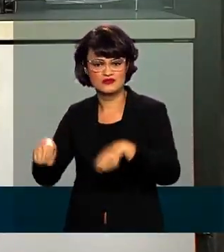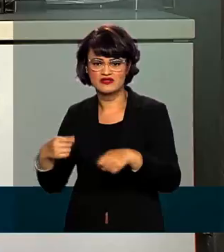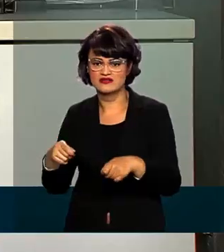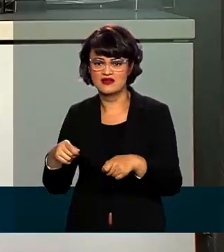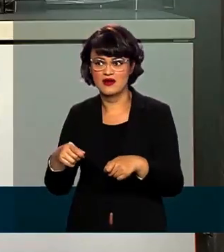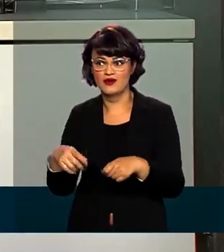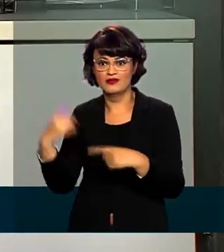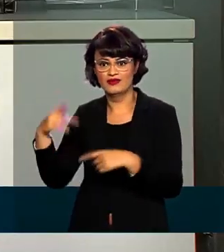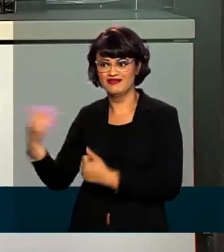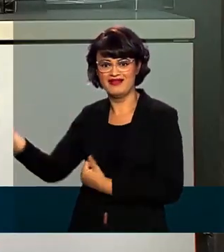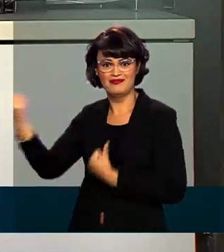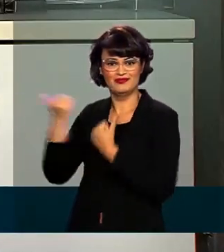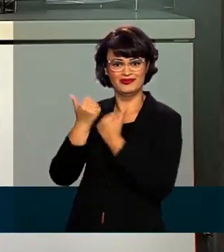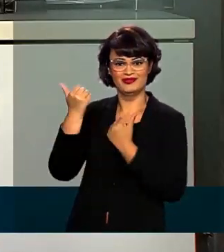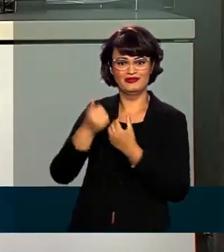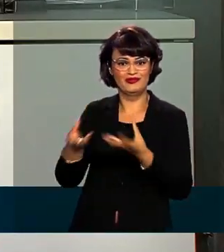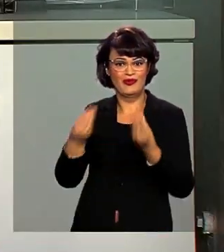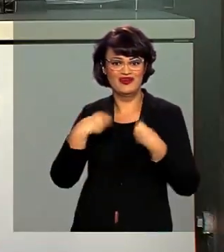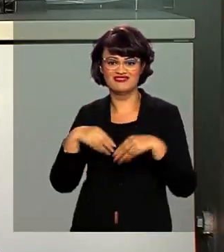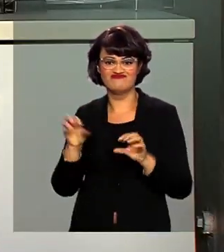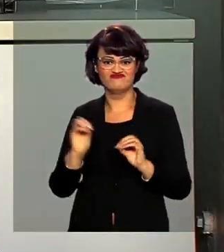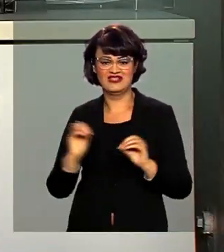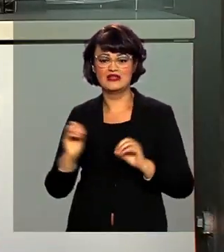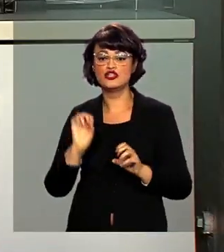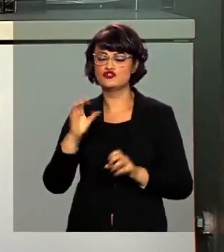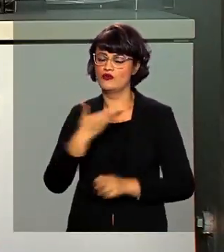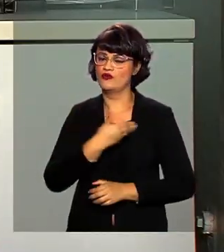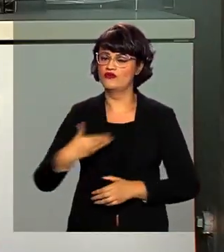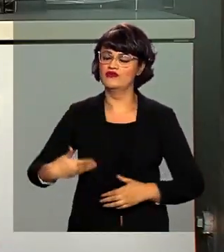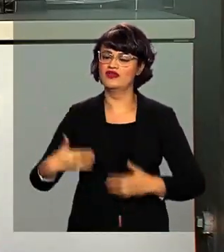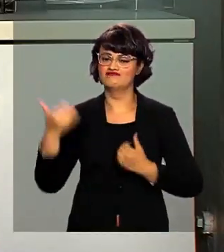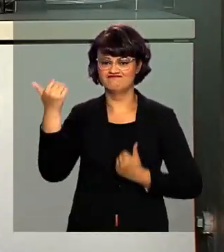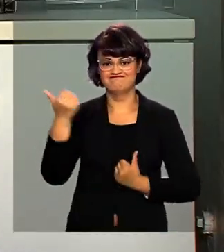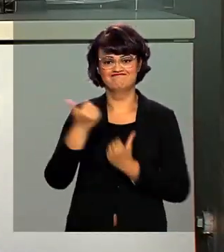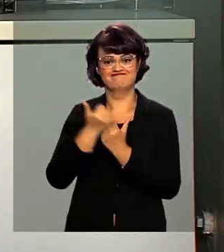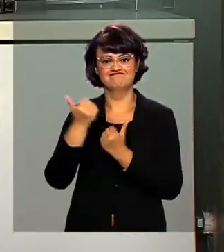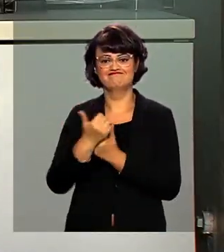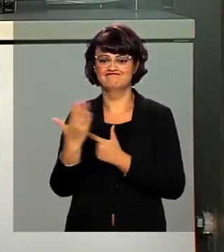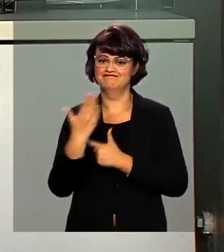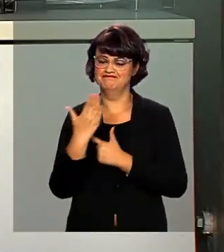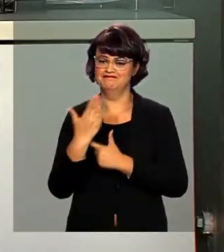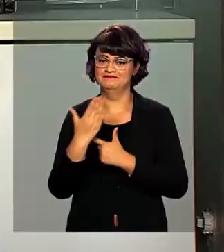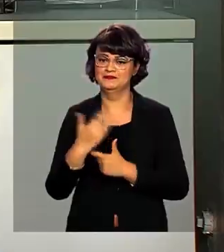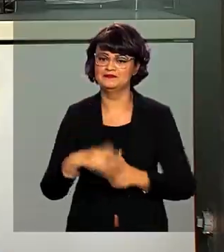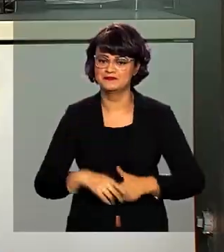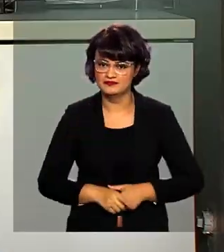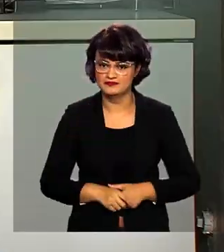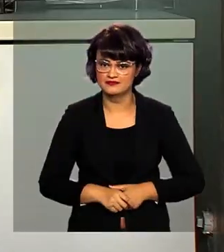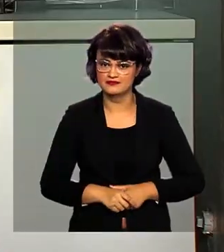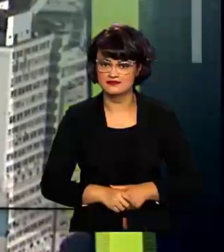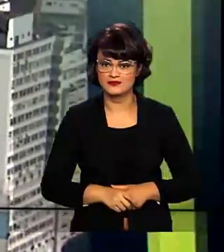recebe quase nenhum tipo de doação, é só o governo mesmo que sustenta a nossa unidade.